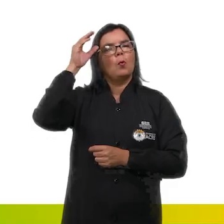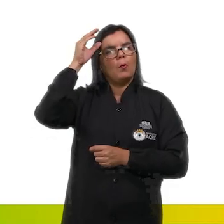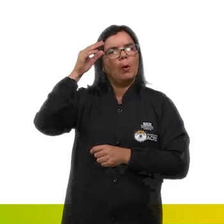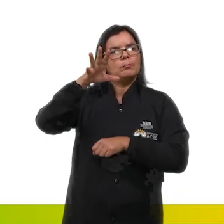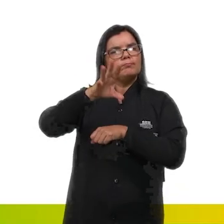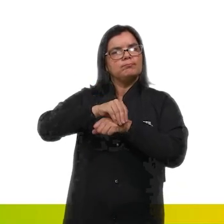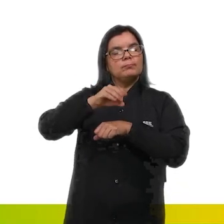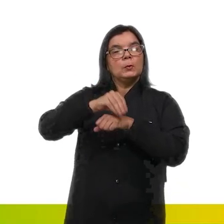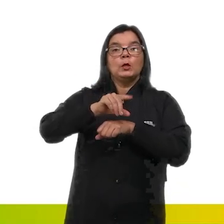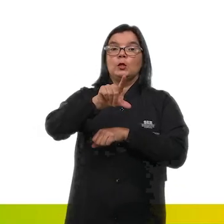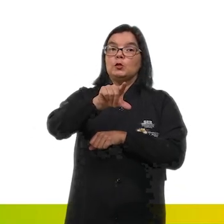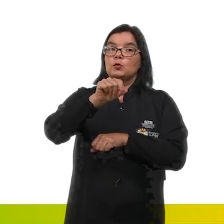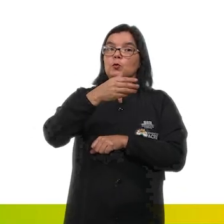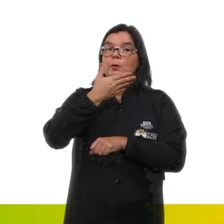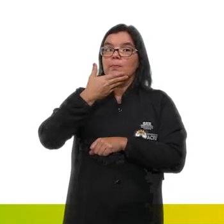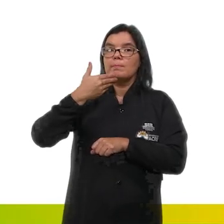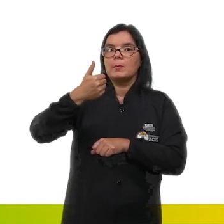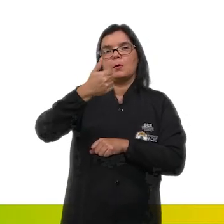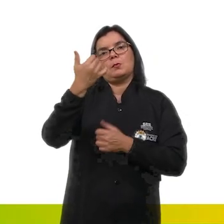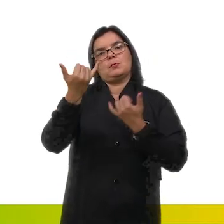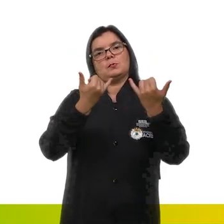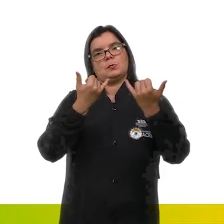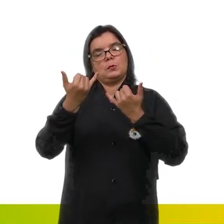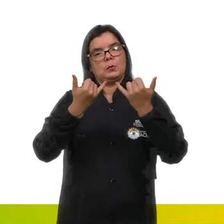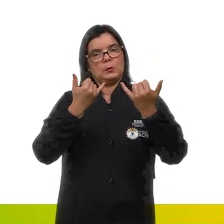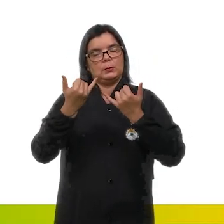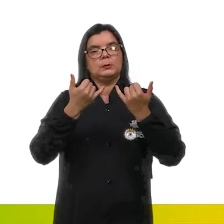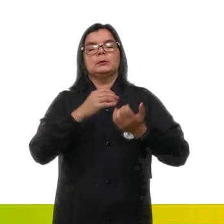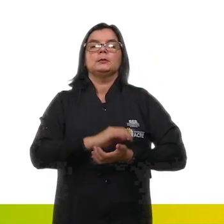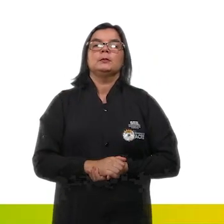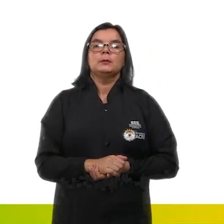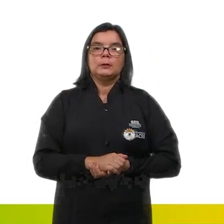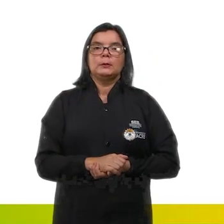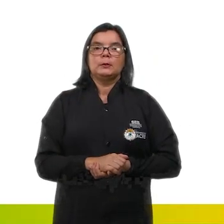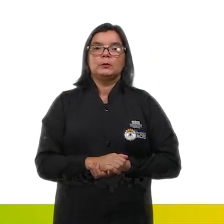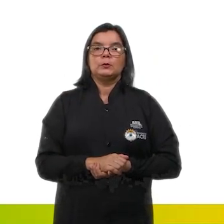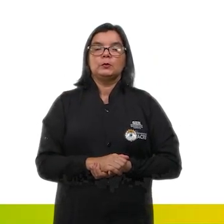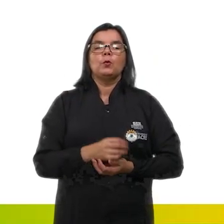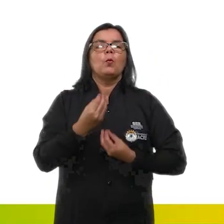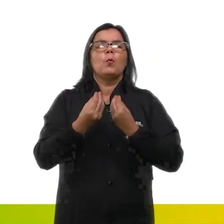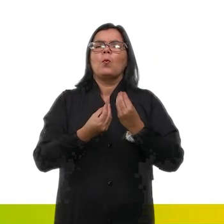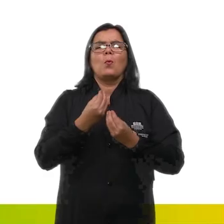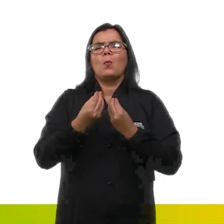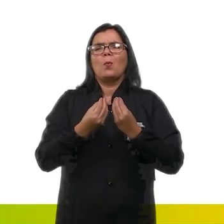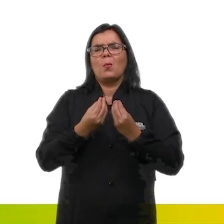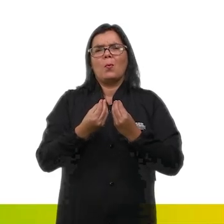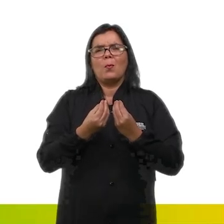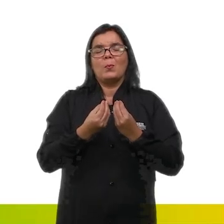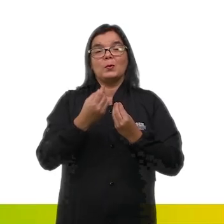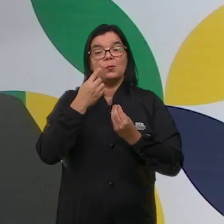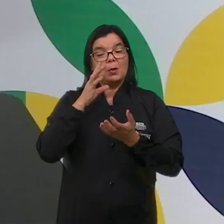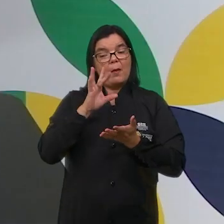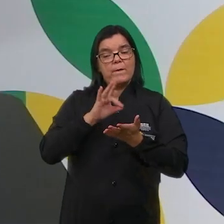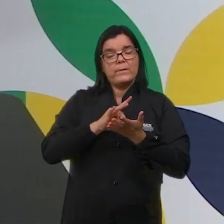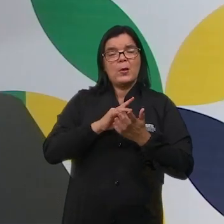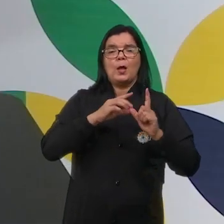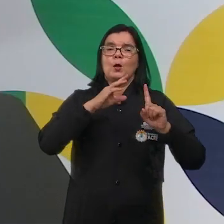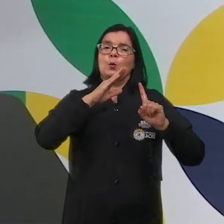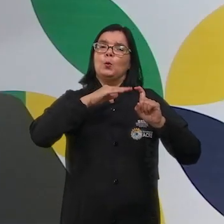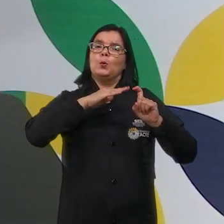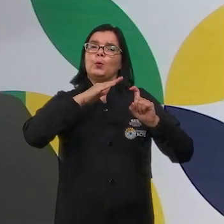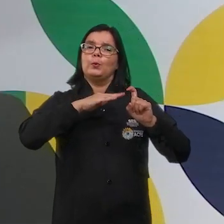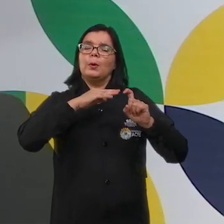e escolha das informações corretas. E aí aqui tem um disclaimer de como não cair no que é fato, no que é fake,